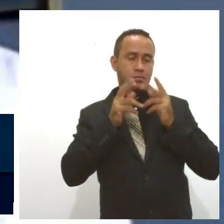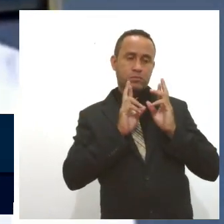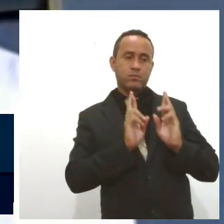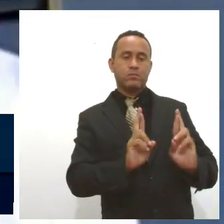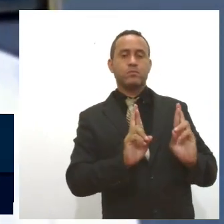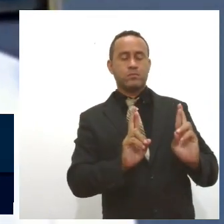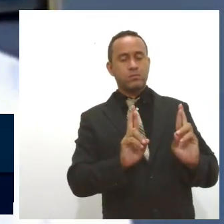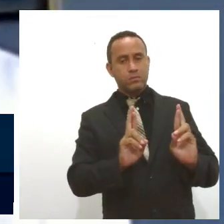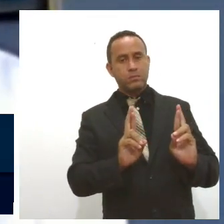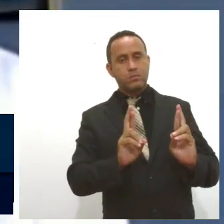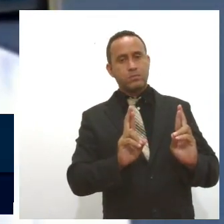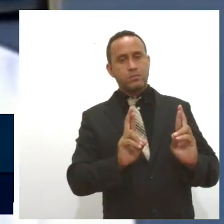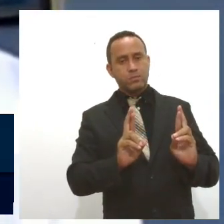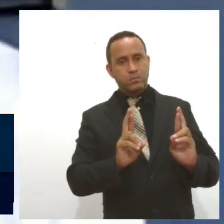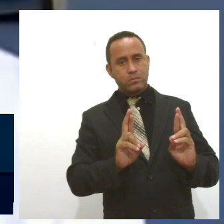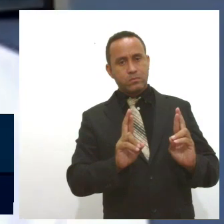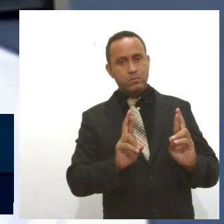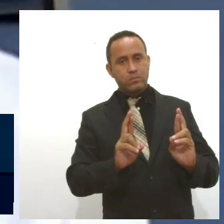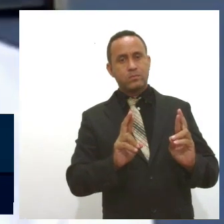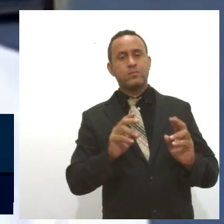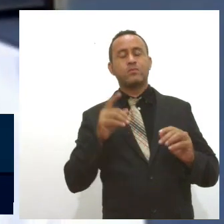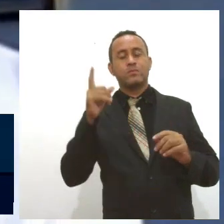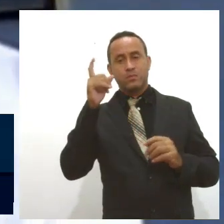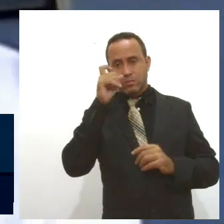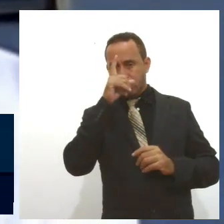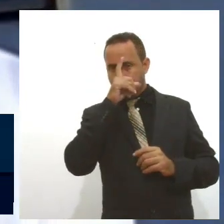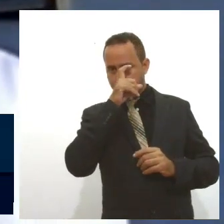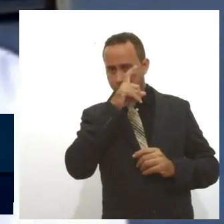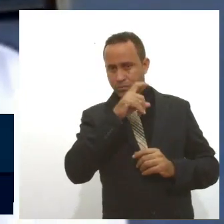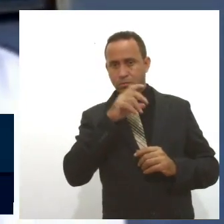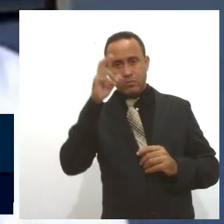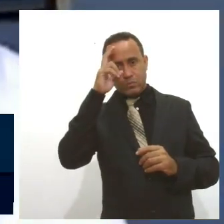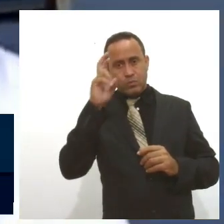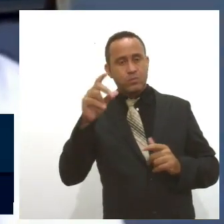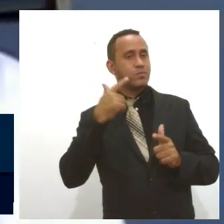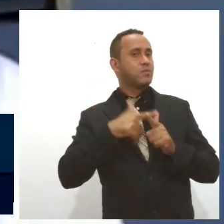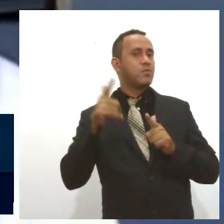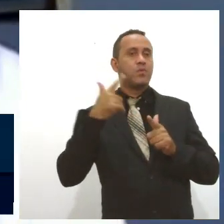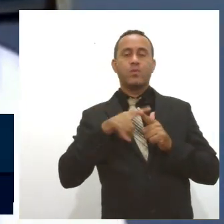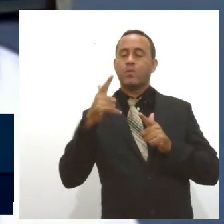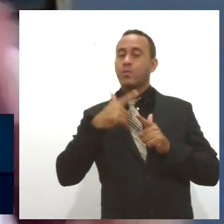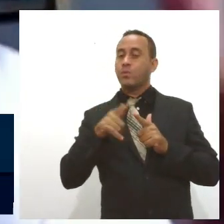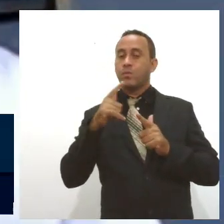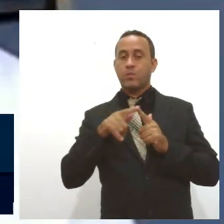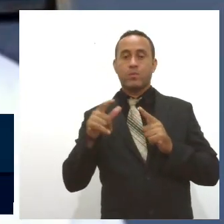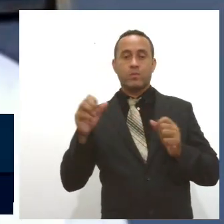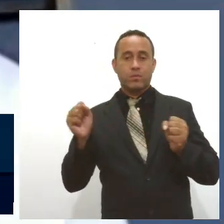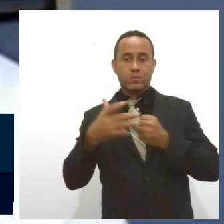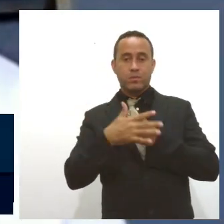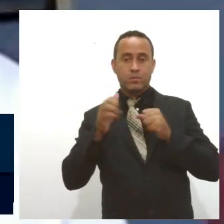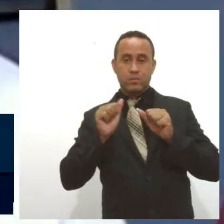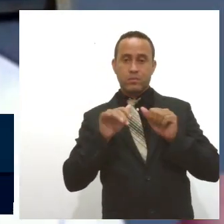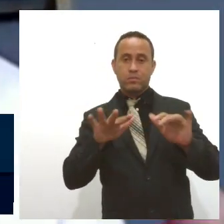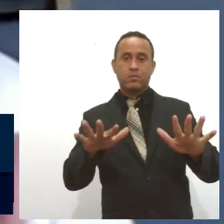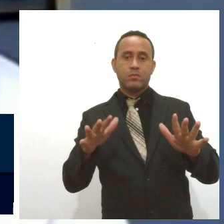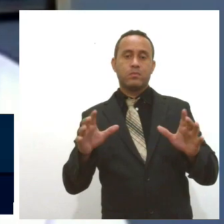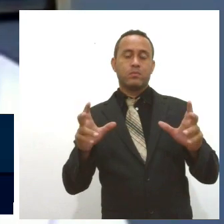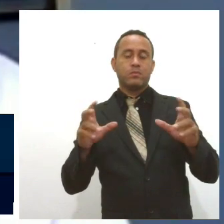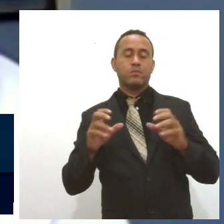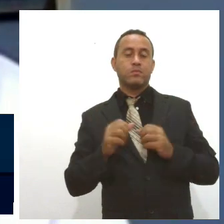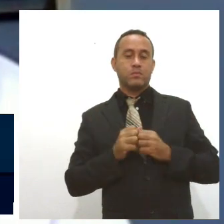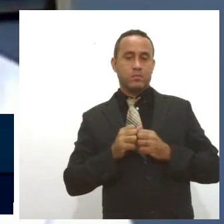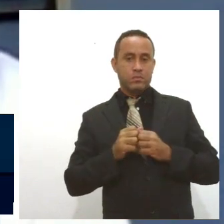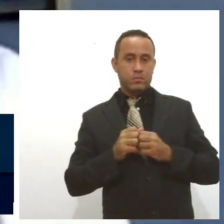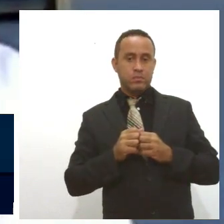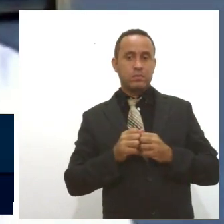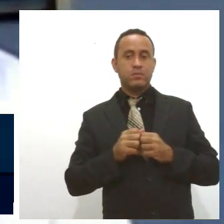respeitáveis, que estão passando um sufoco muito grande. Todos nós sabemos que o setor cultural foi um dos mais atingidos por esses problemas de isolamento